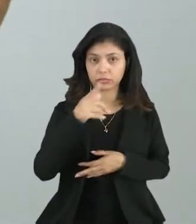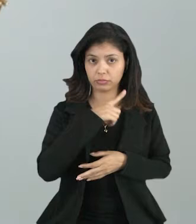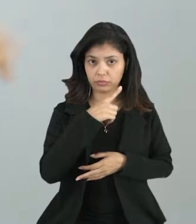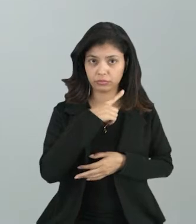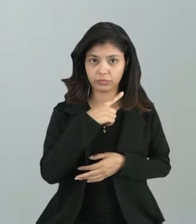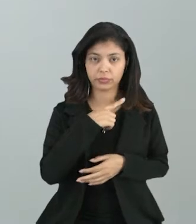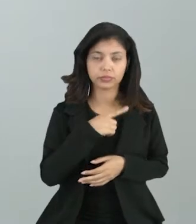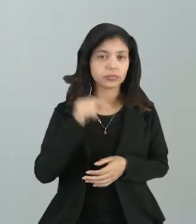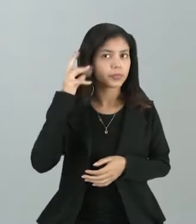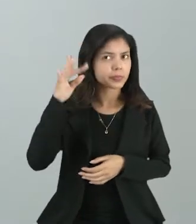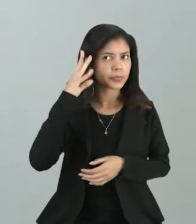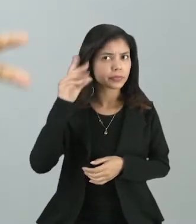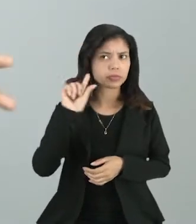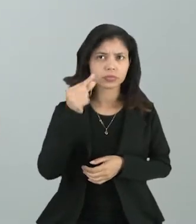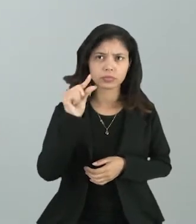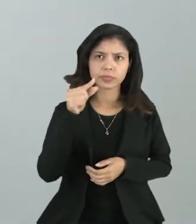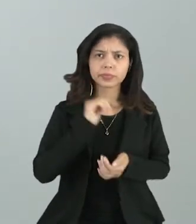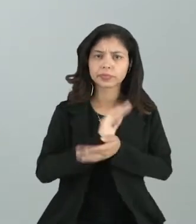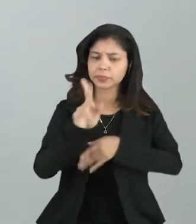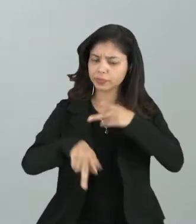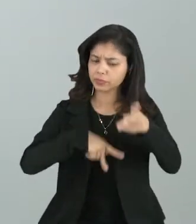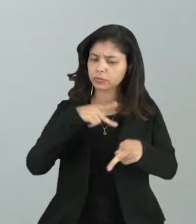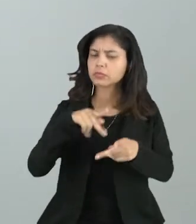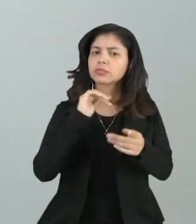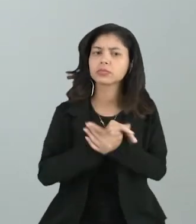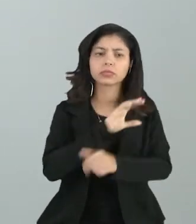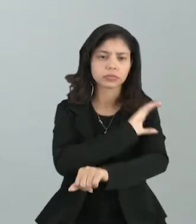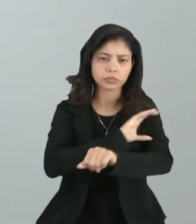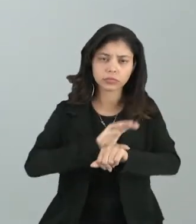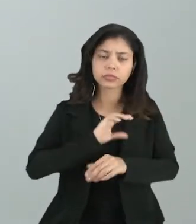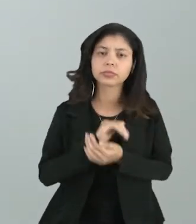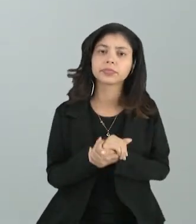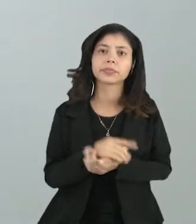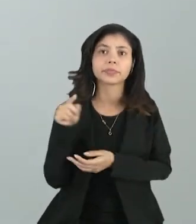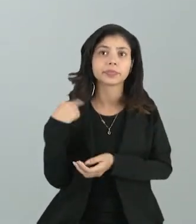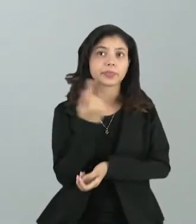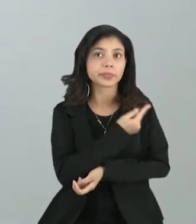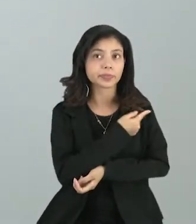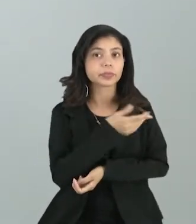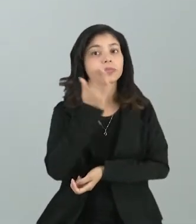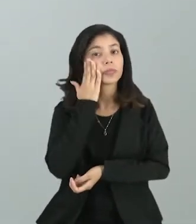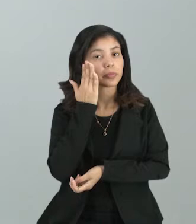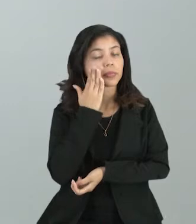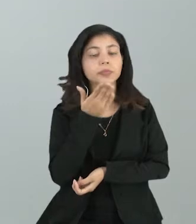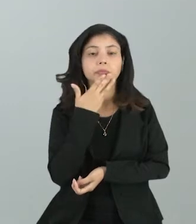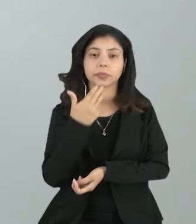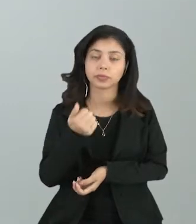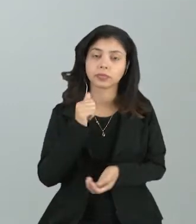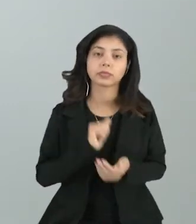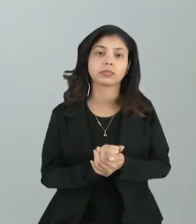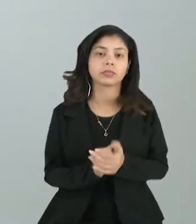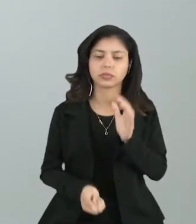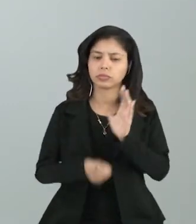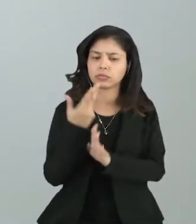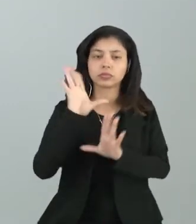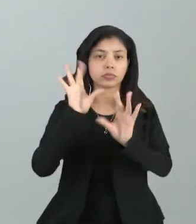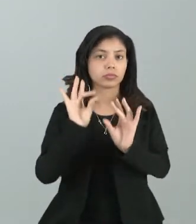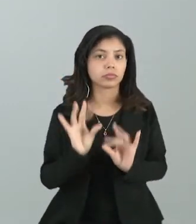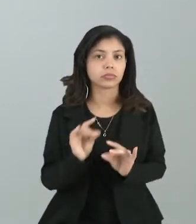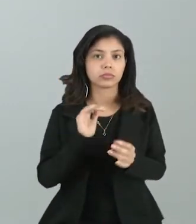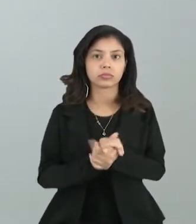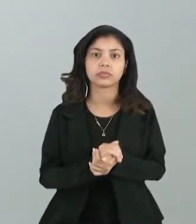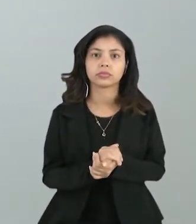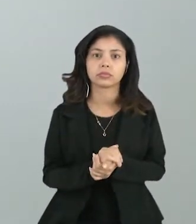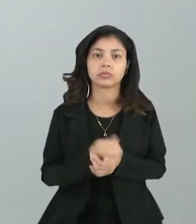vem refletindo um povo, uma cultura, né? Então a gente entendendo um pouco da origem de cada dança, de